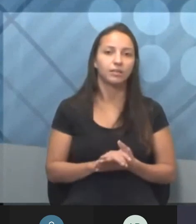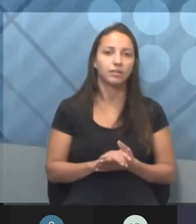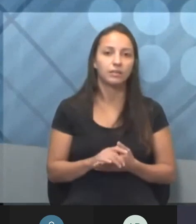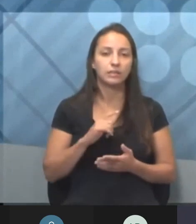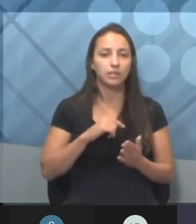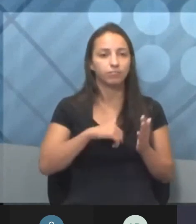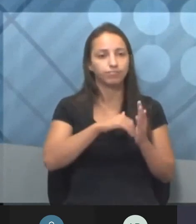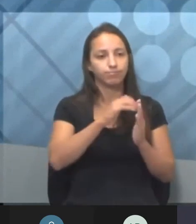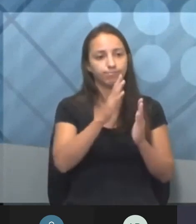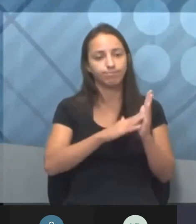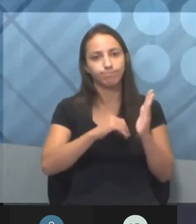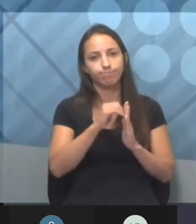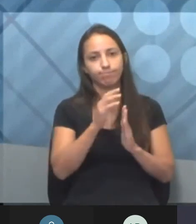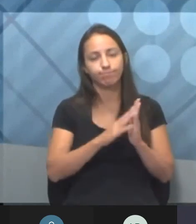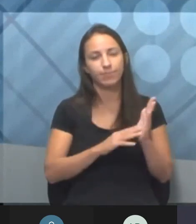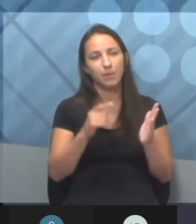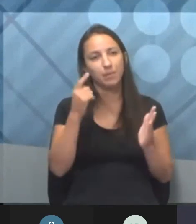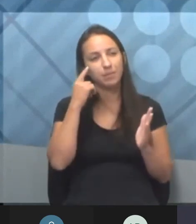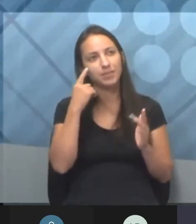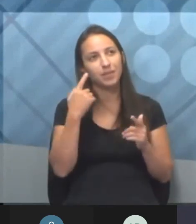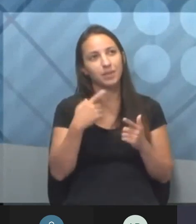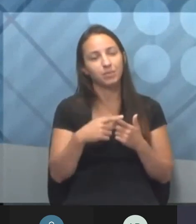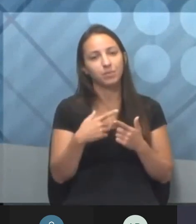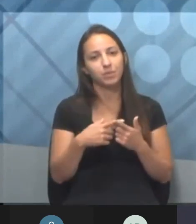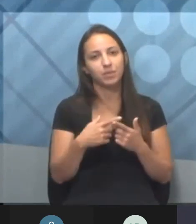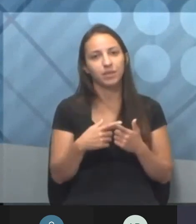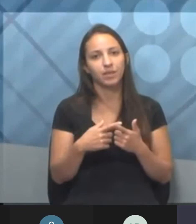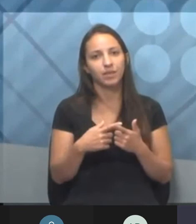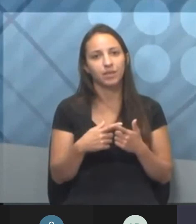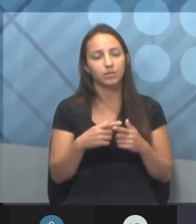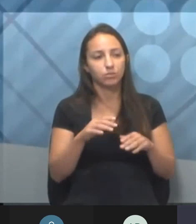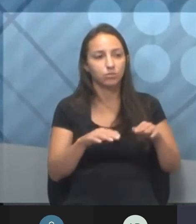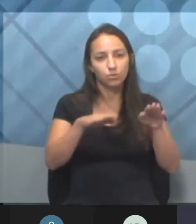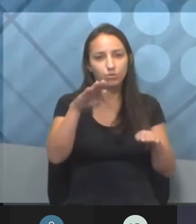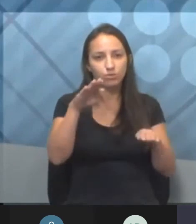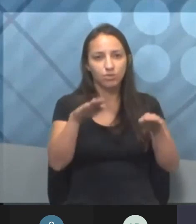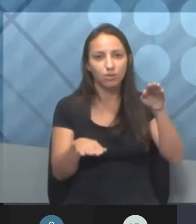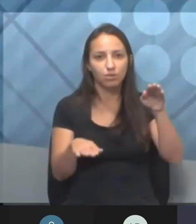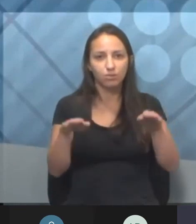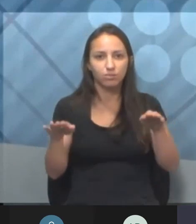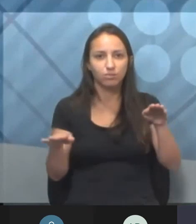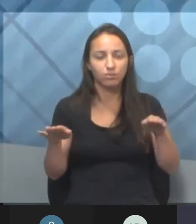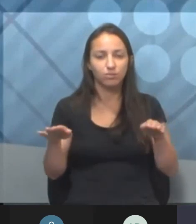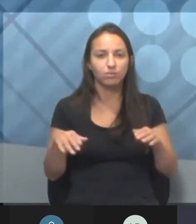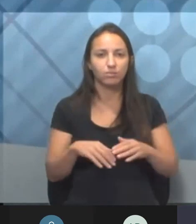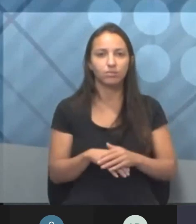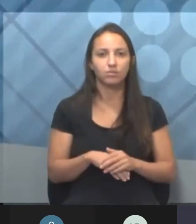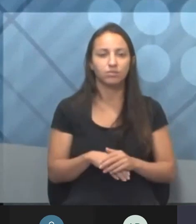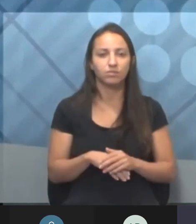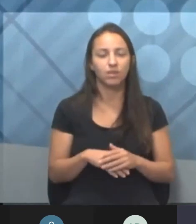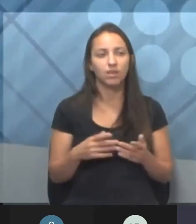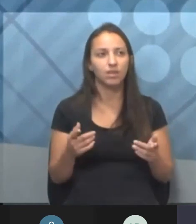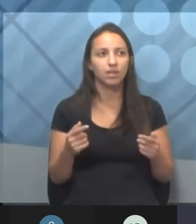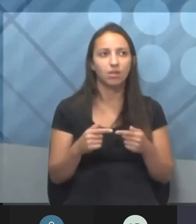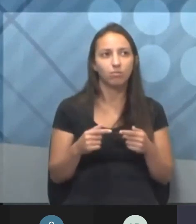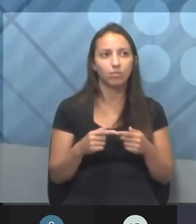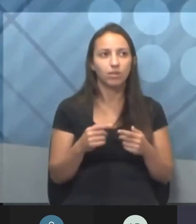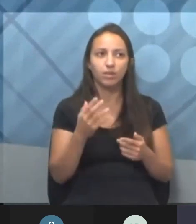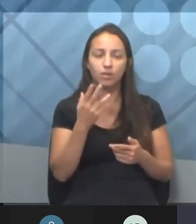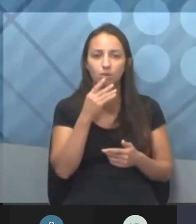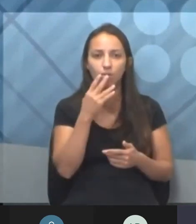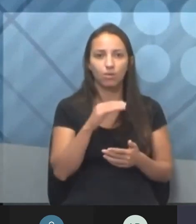tem partes pintadas. Eu pensei nisso por causa desse jogo de alturas, e que é um jogo volumétrico. E aí, com isso, às